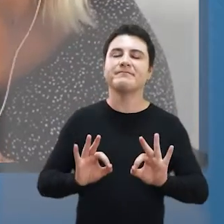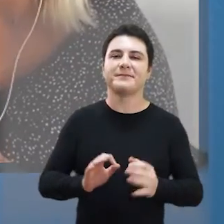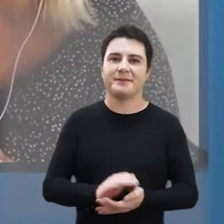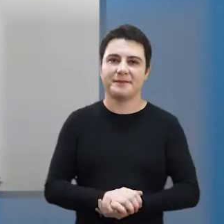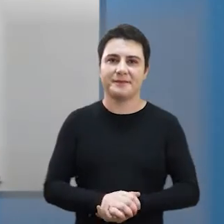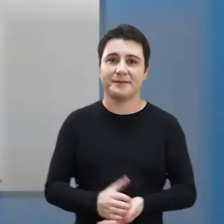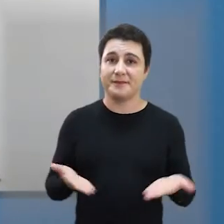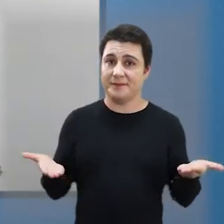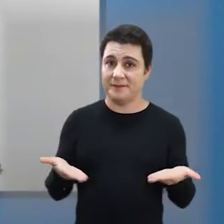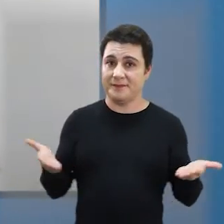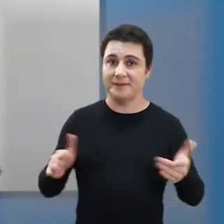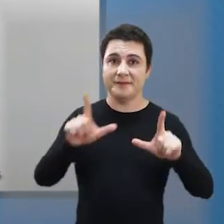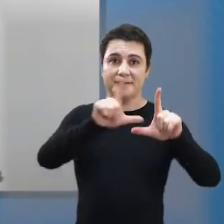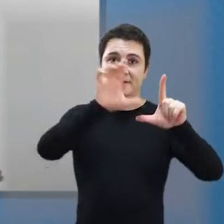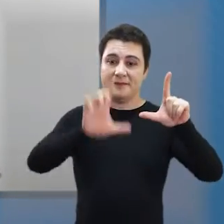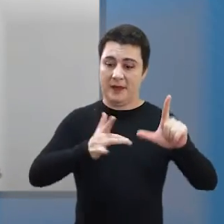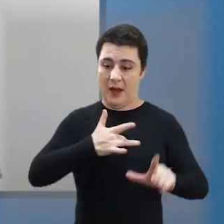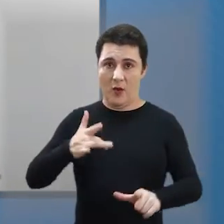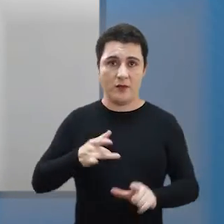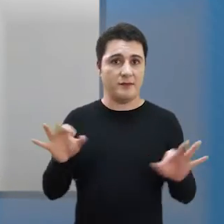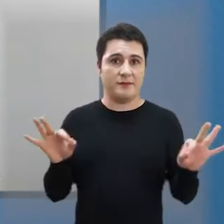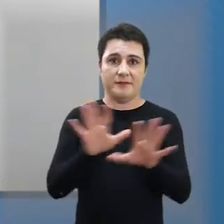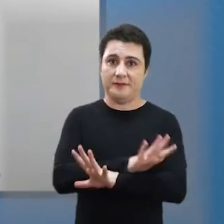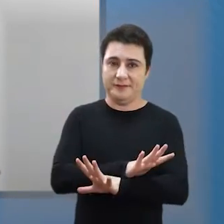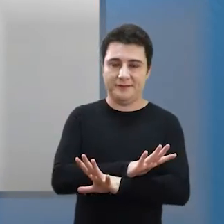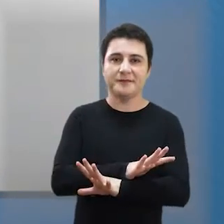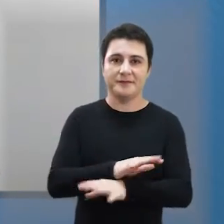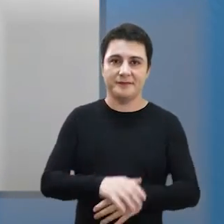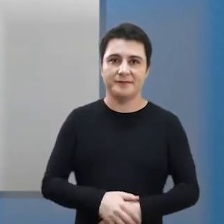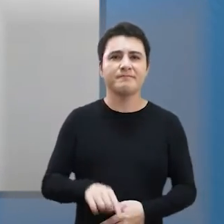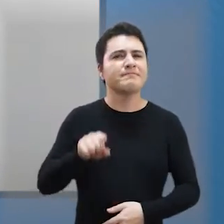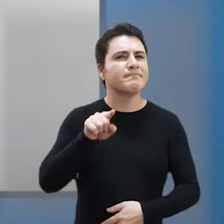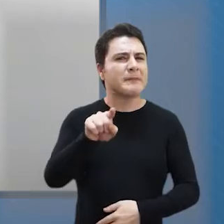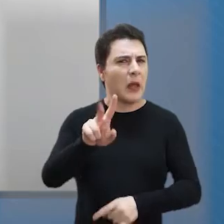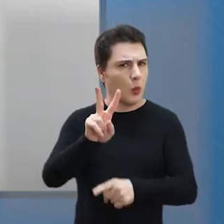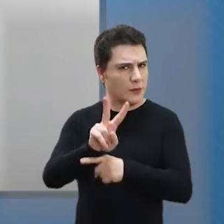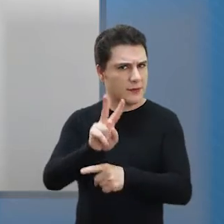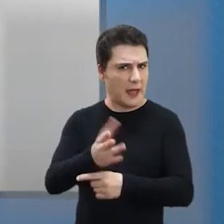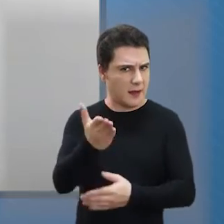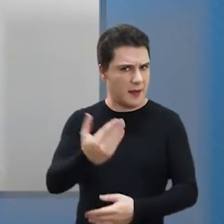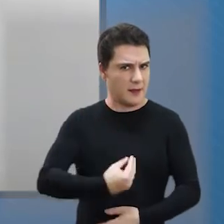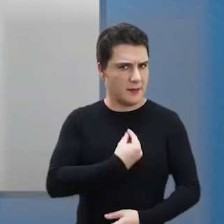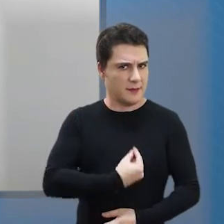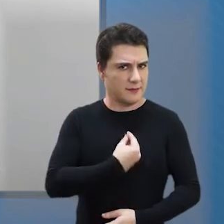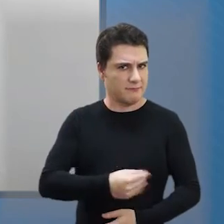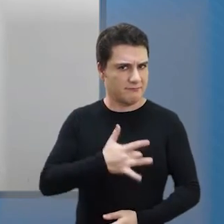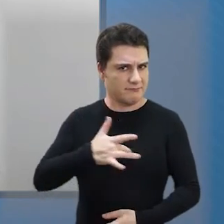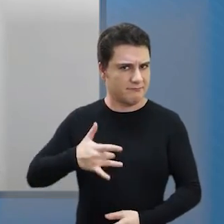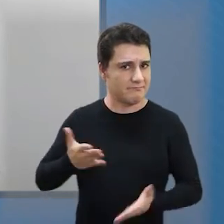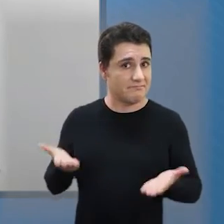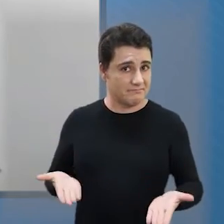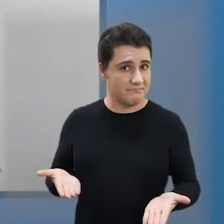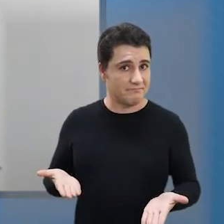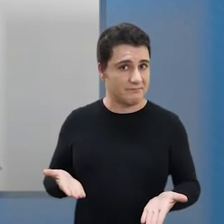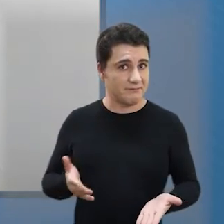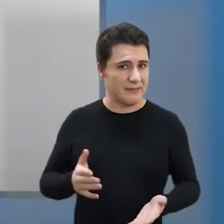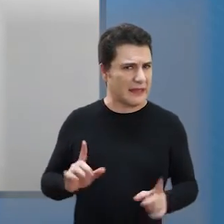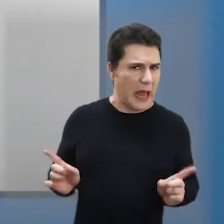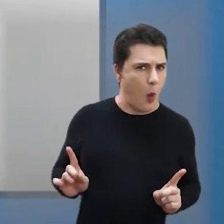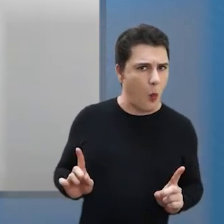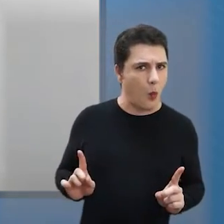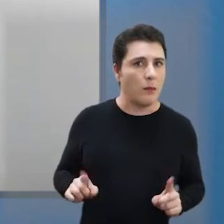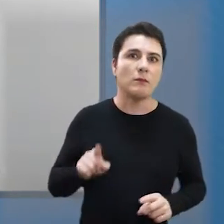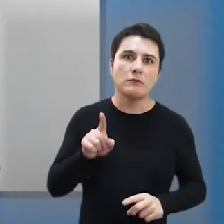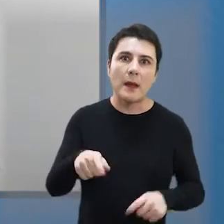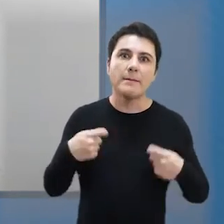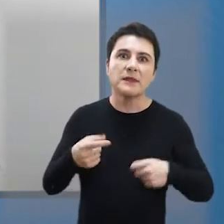construtivo. Hoje, o Saúde em Pauta fica por aqui. E você, está cuidando da sua saúde? Se a resposta